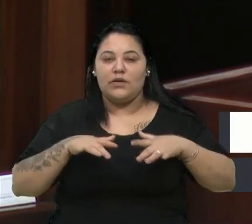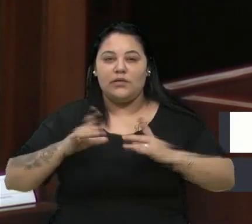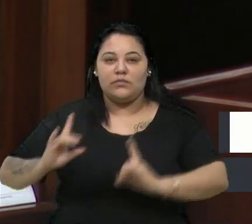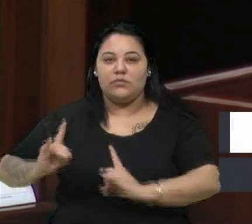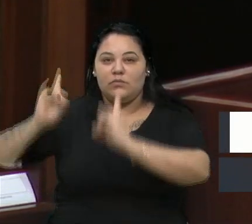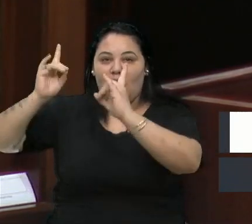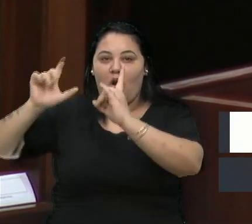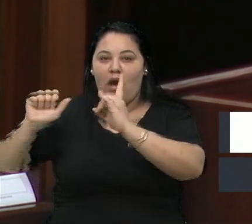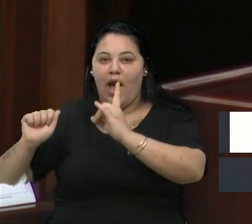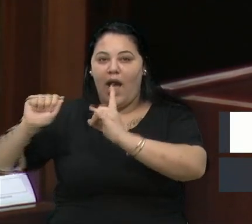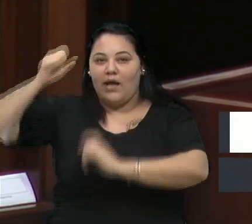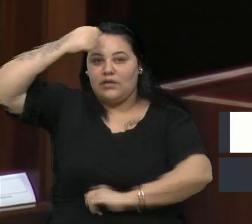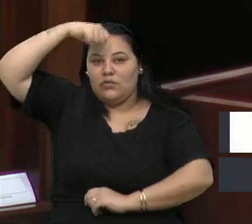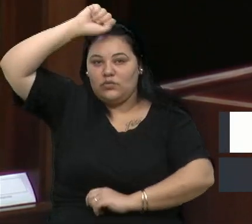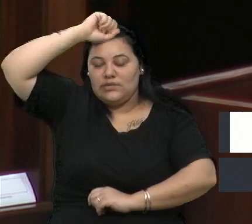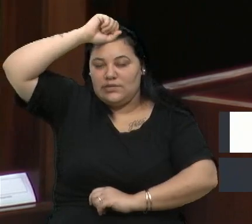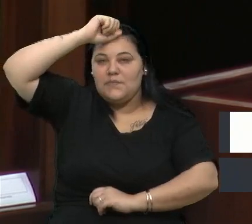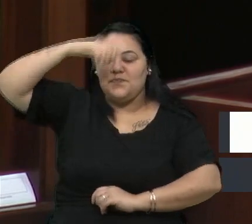UX,